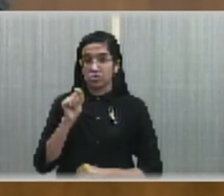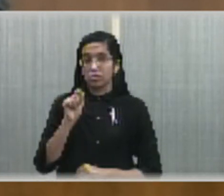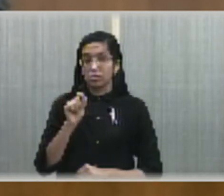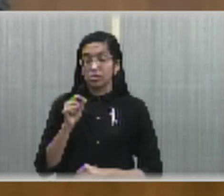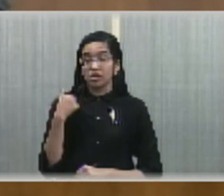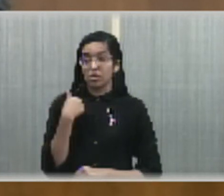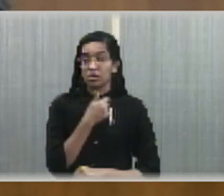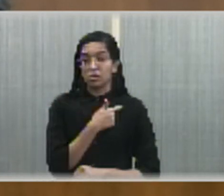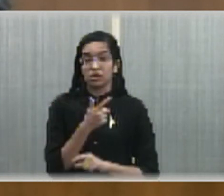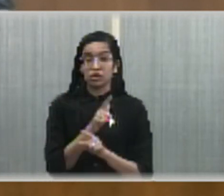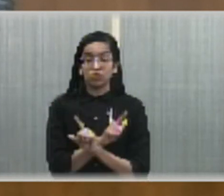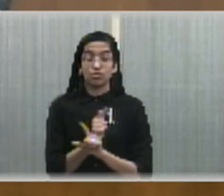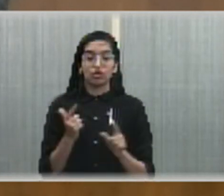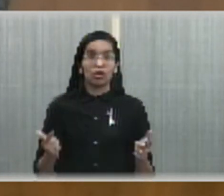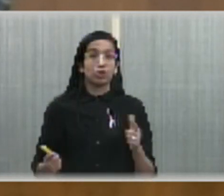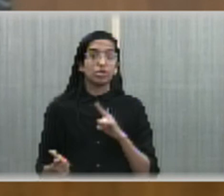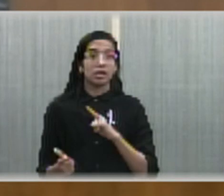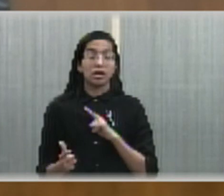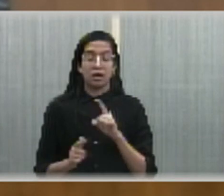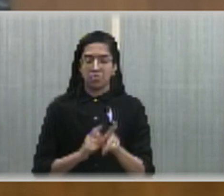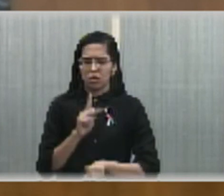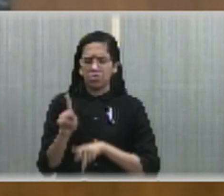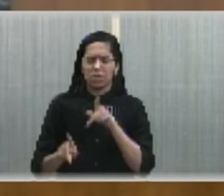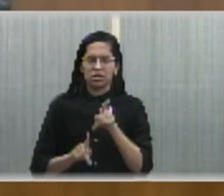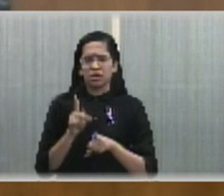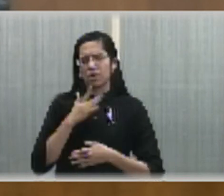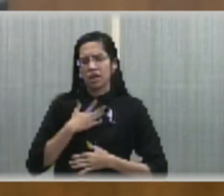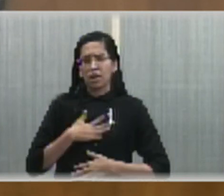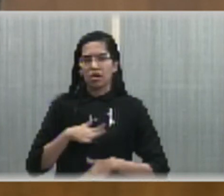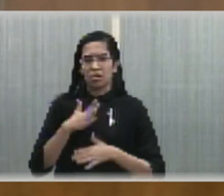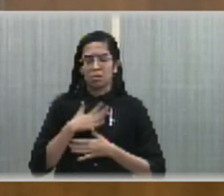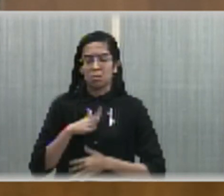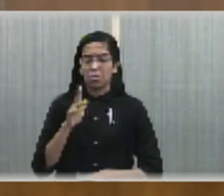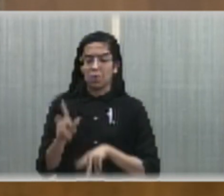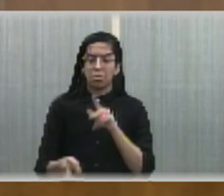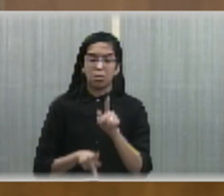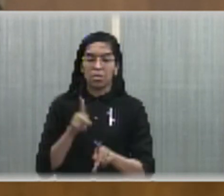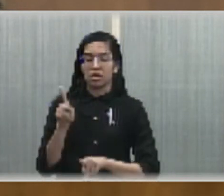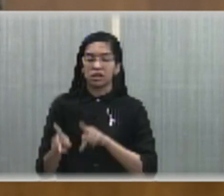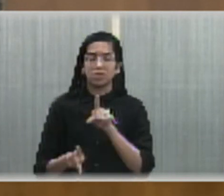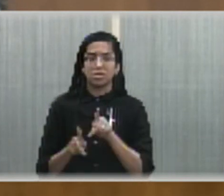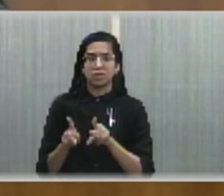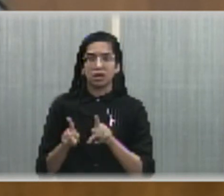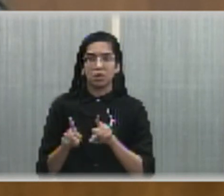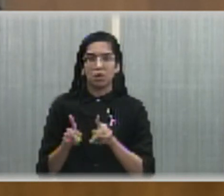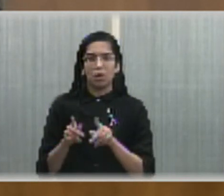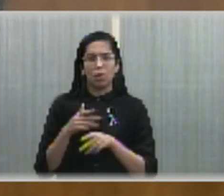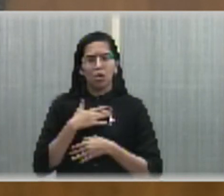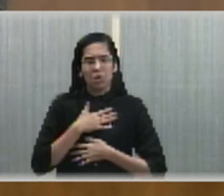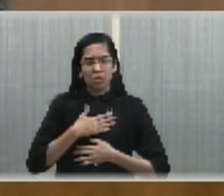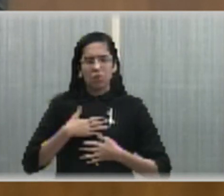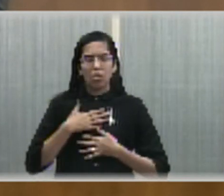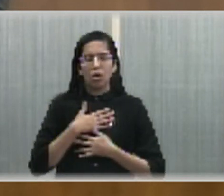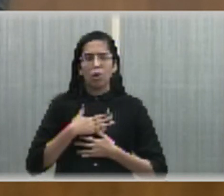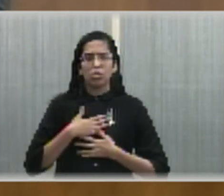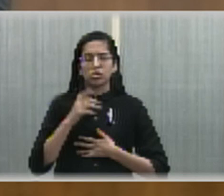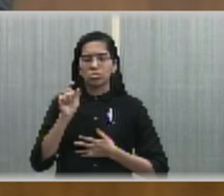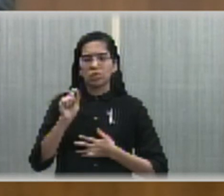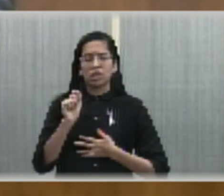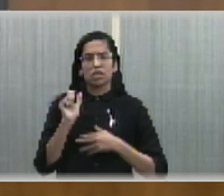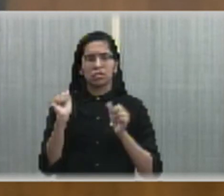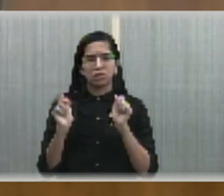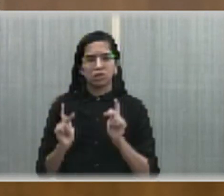povo pacato, é um povo ordeiro, é um